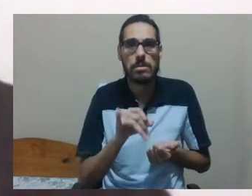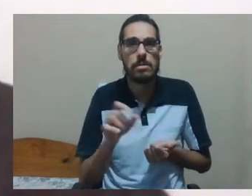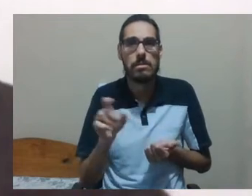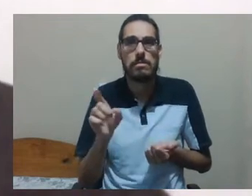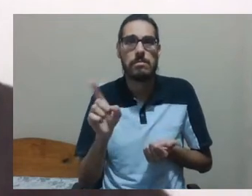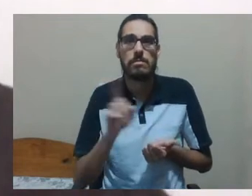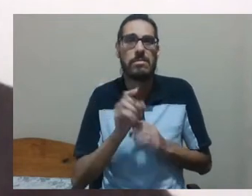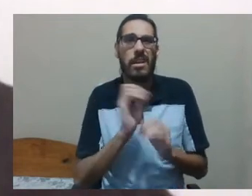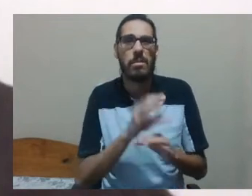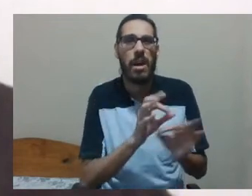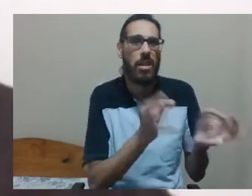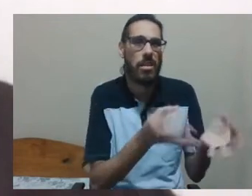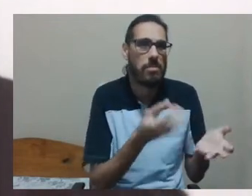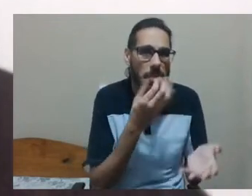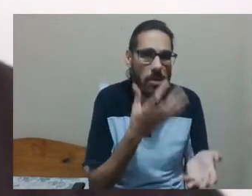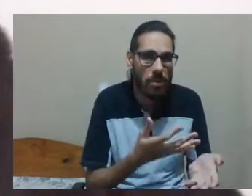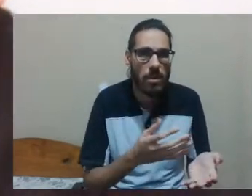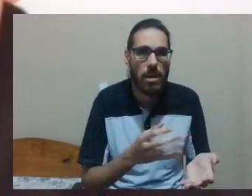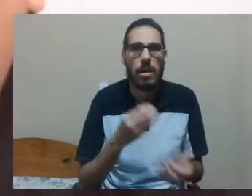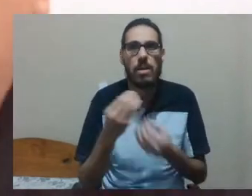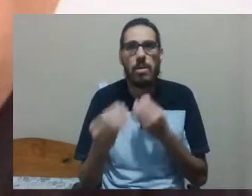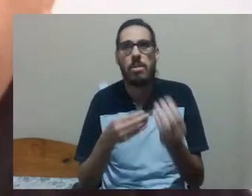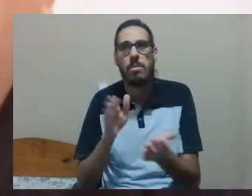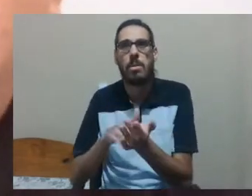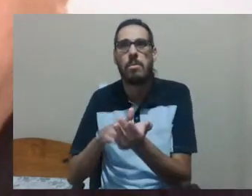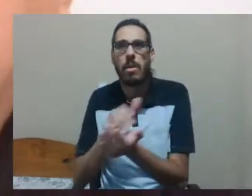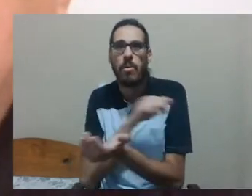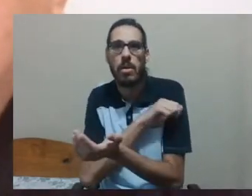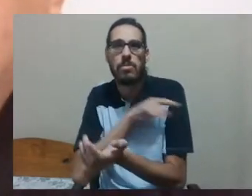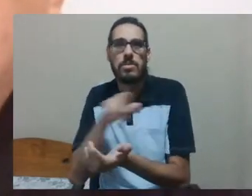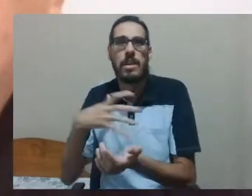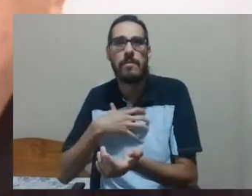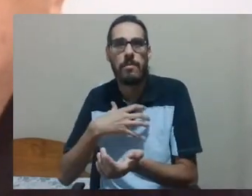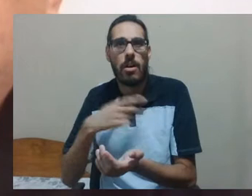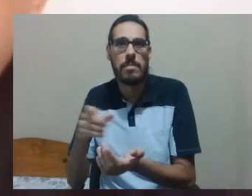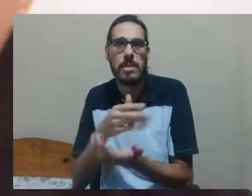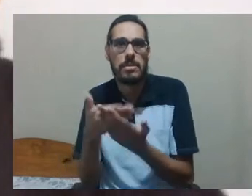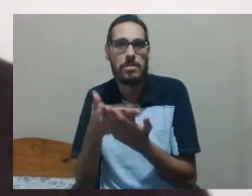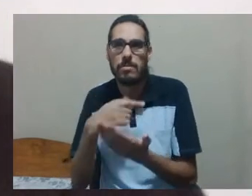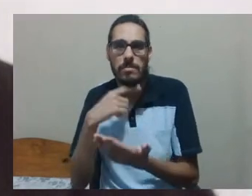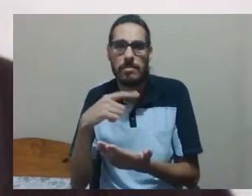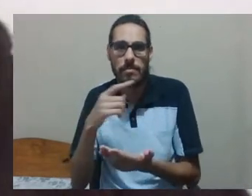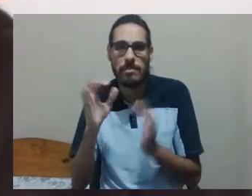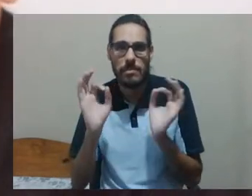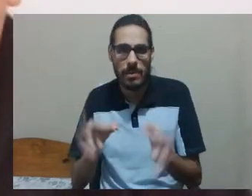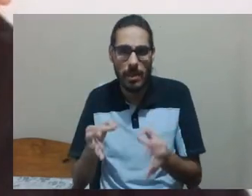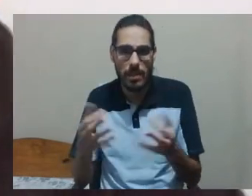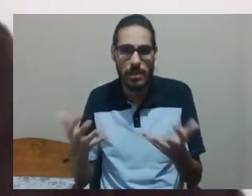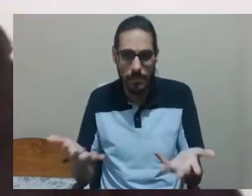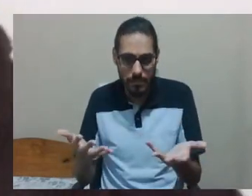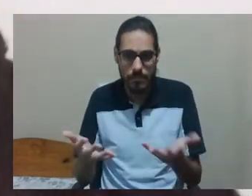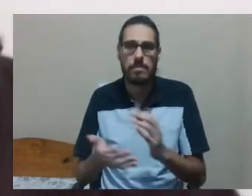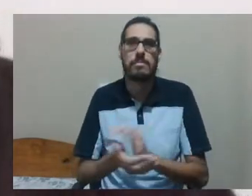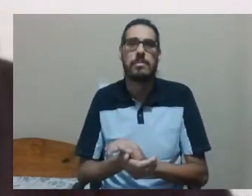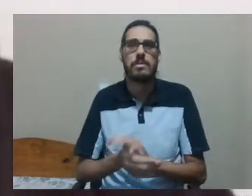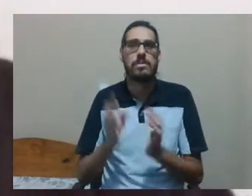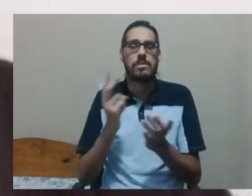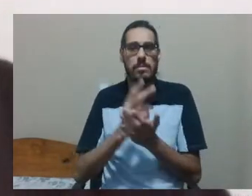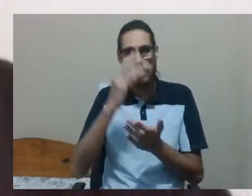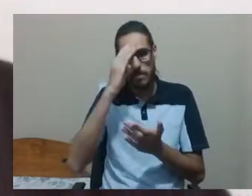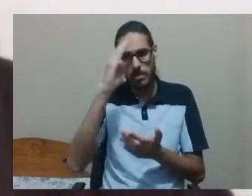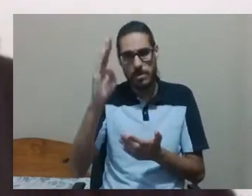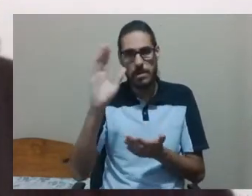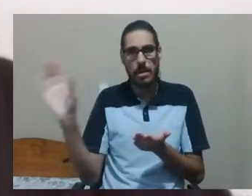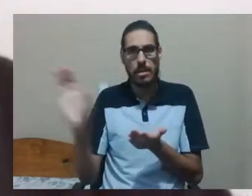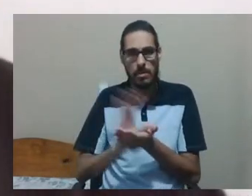aluno se a forma que ele está estudando não é apropriada? Certo? Sempre tentando priorizar recursos